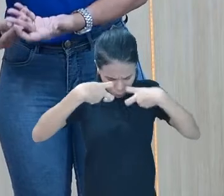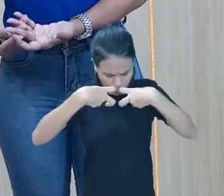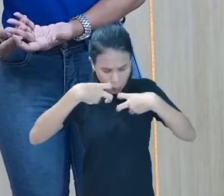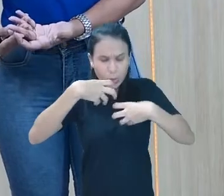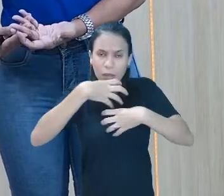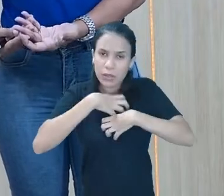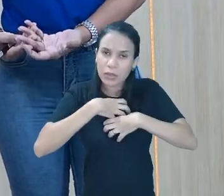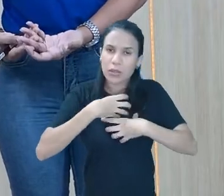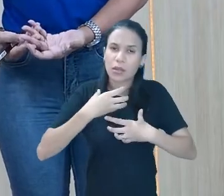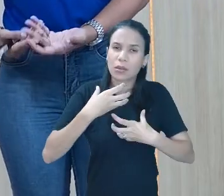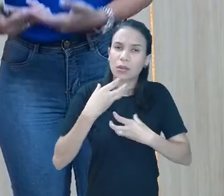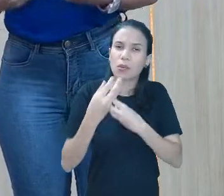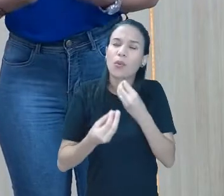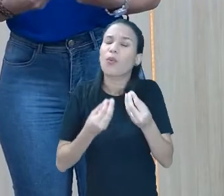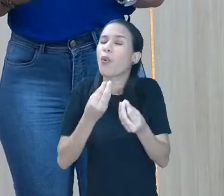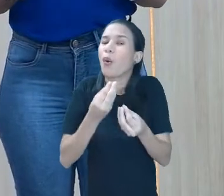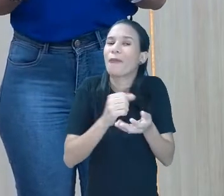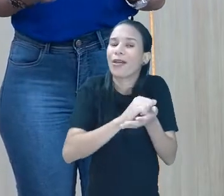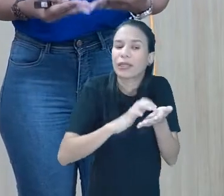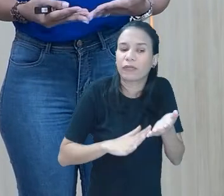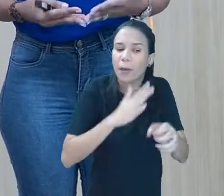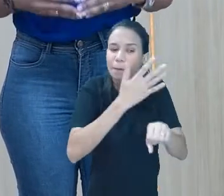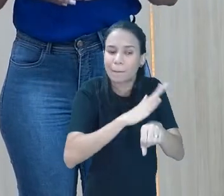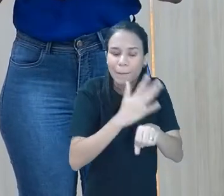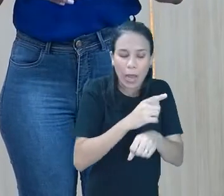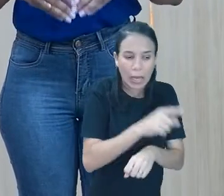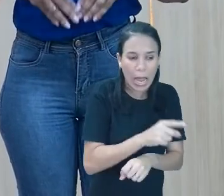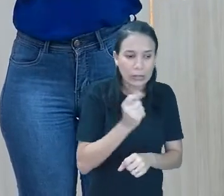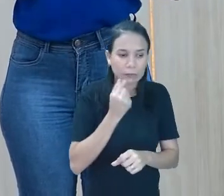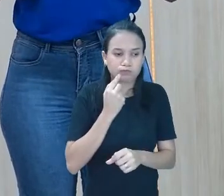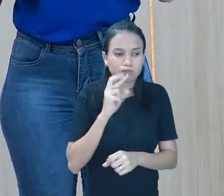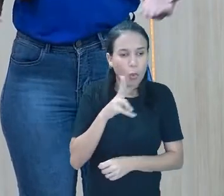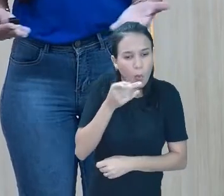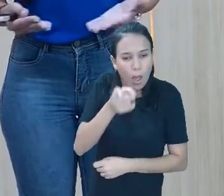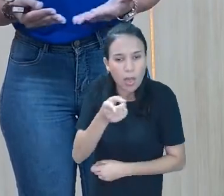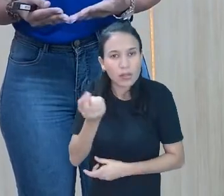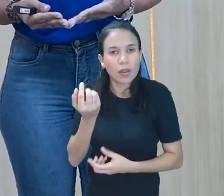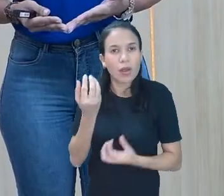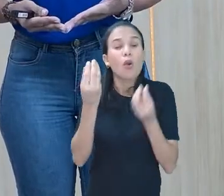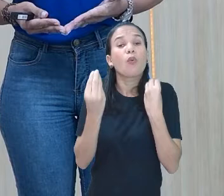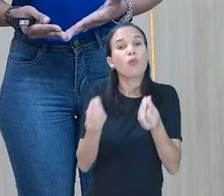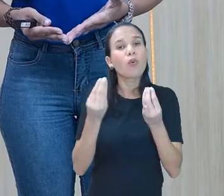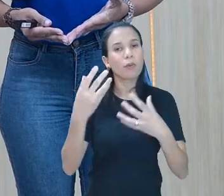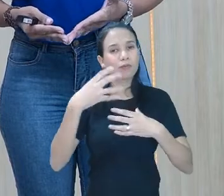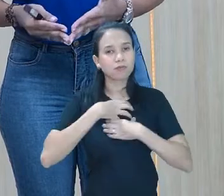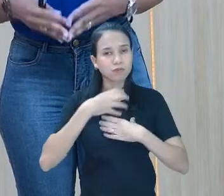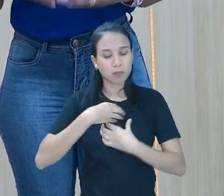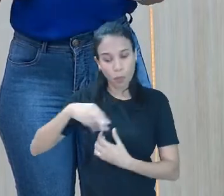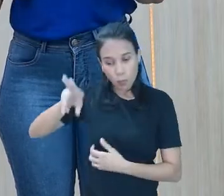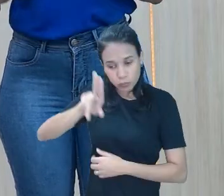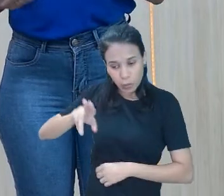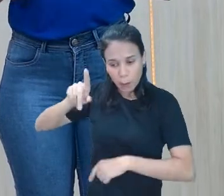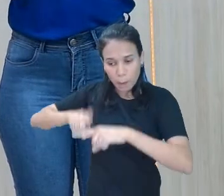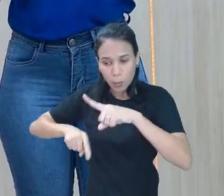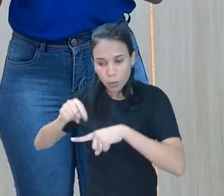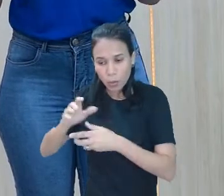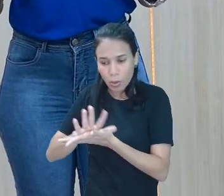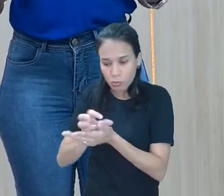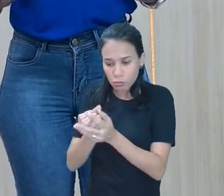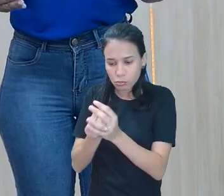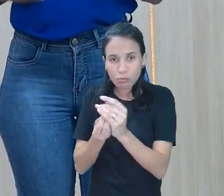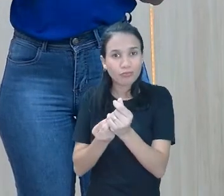fazendo determinadas atividades. Como ele se sente manuseando alguns objetos, como